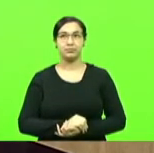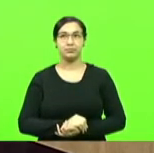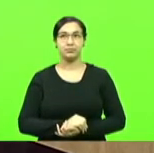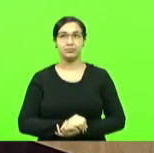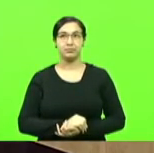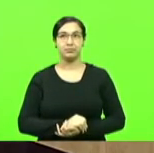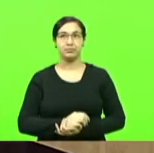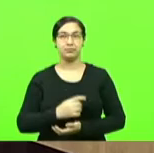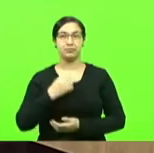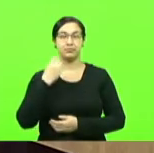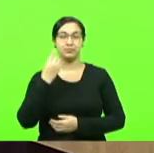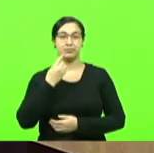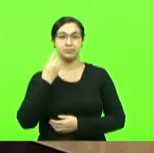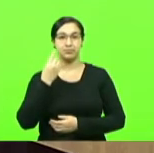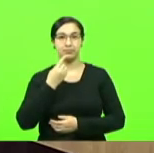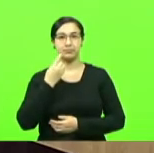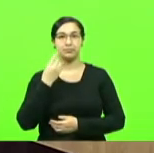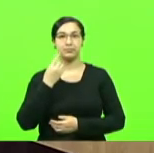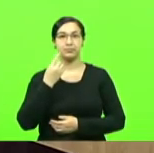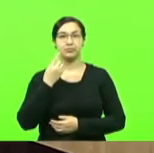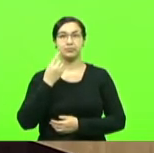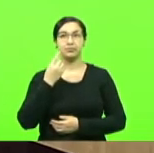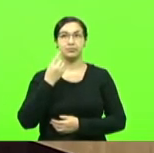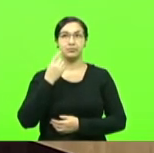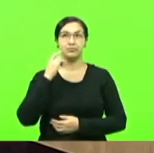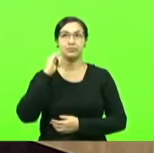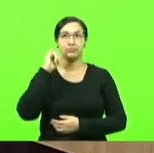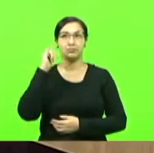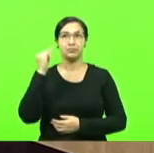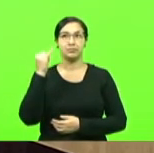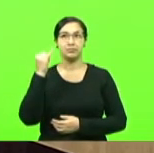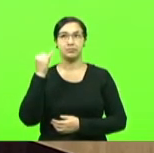Como vota deputado Jair Mioto?